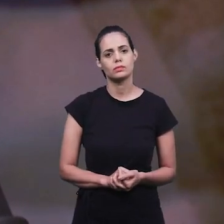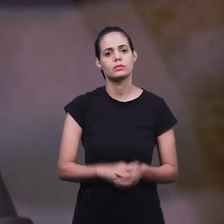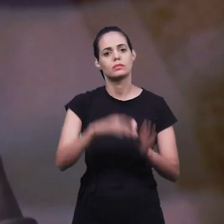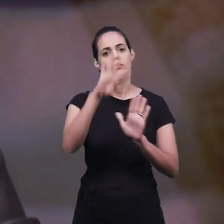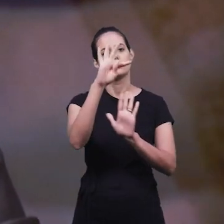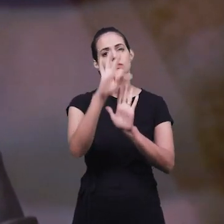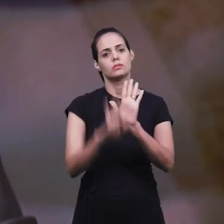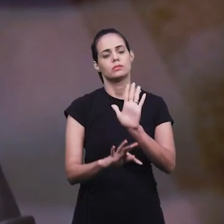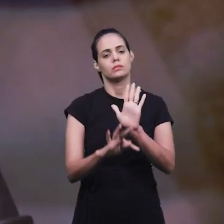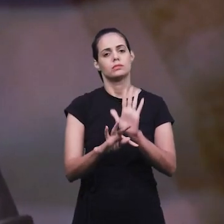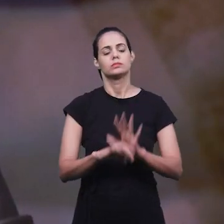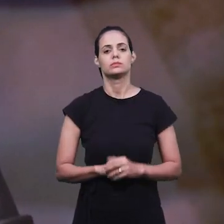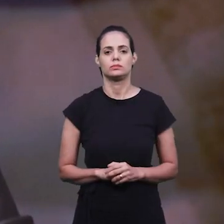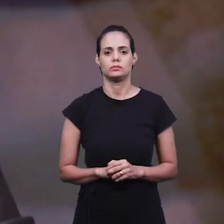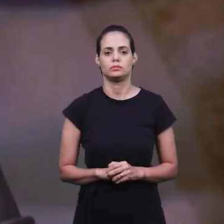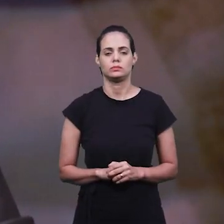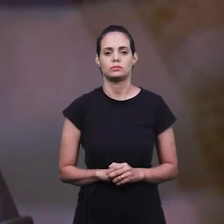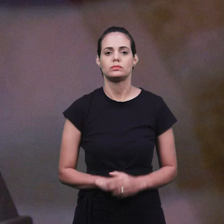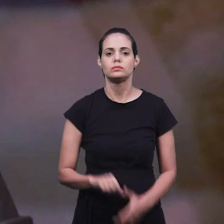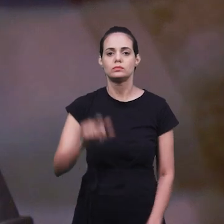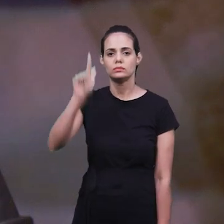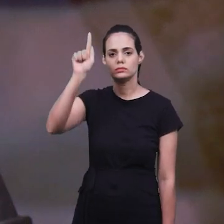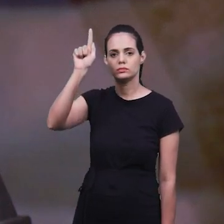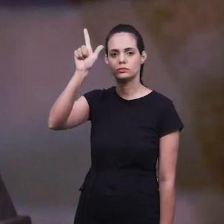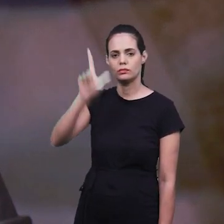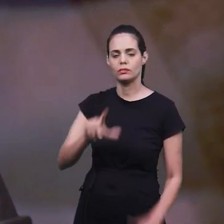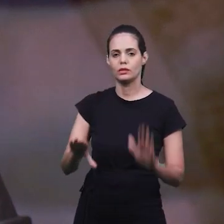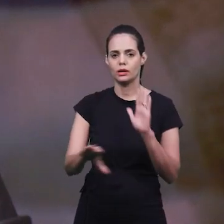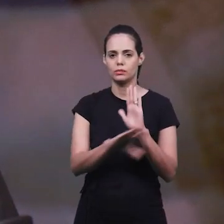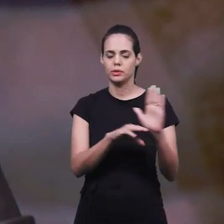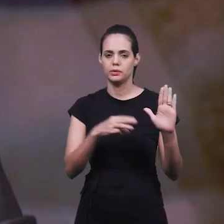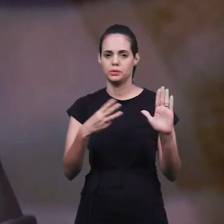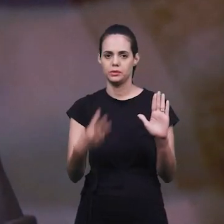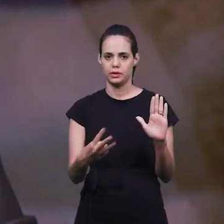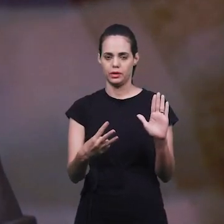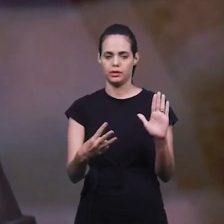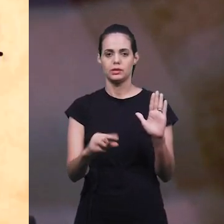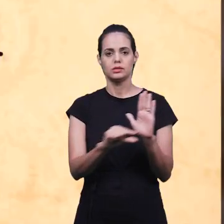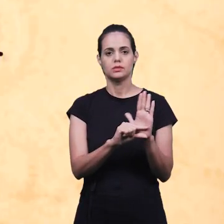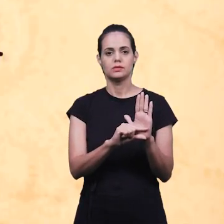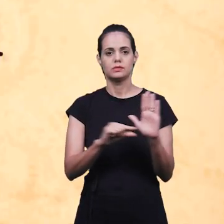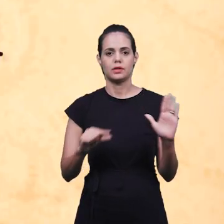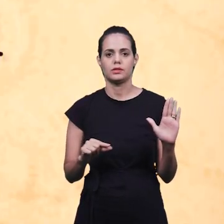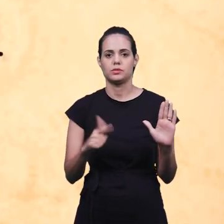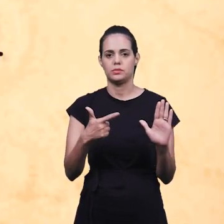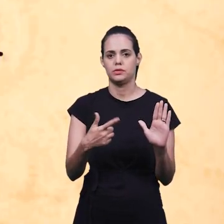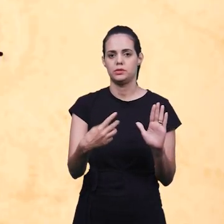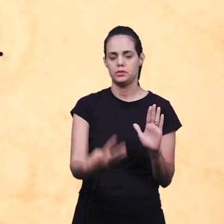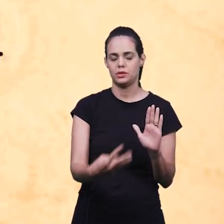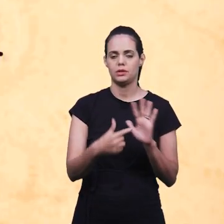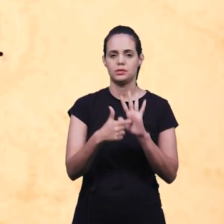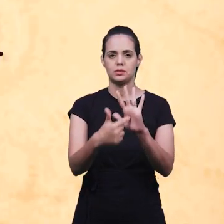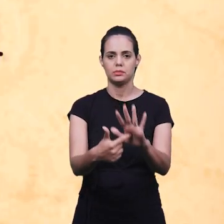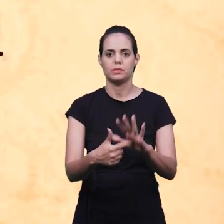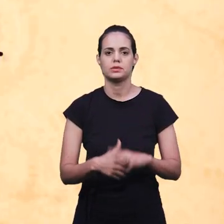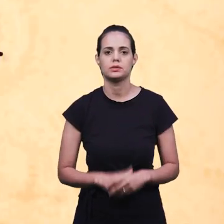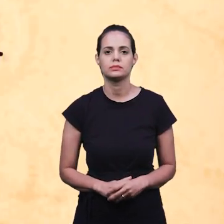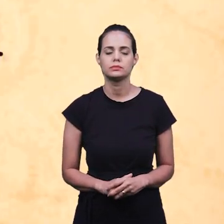ler está em Gálatas, capítulo 3, verso 23, que diz